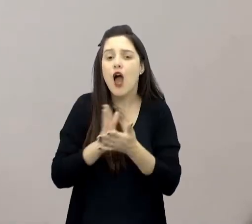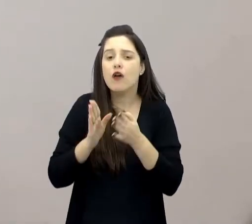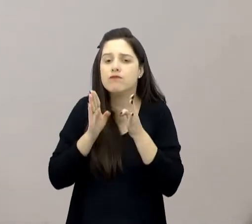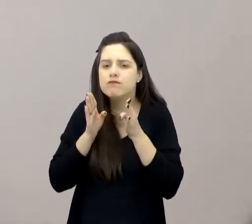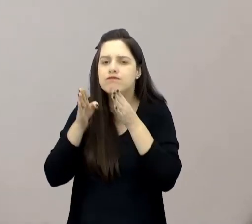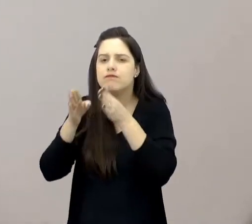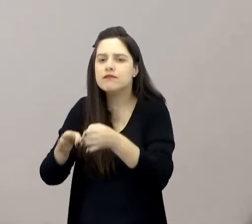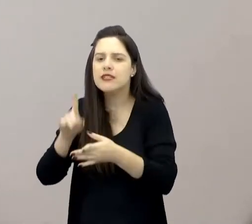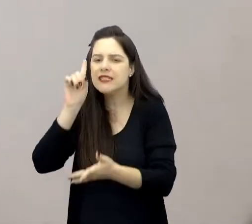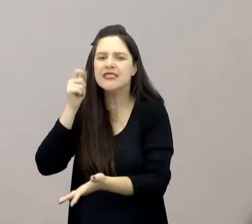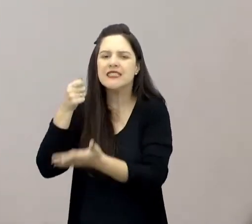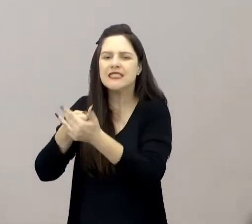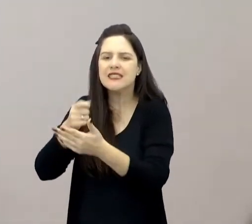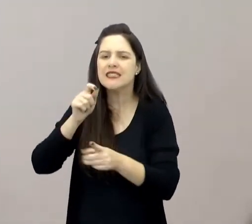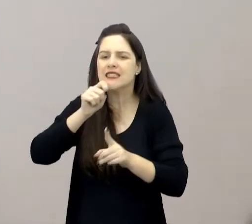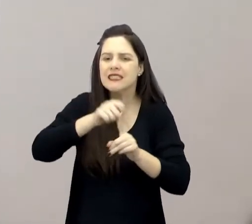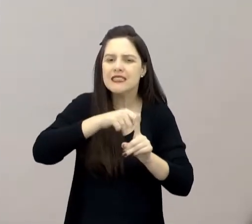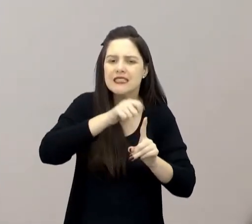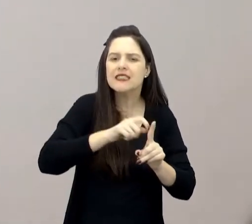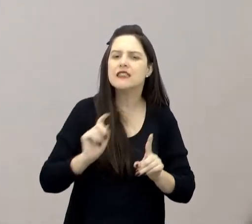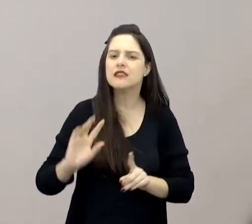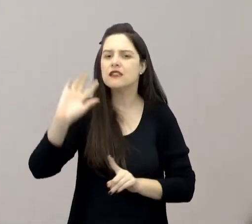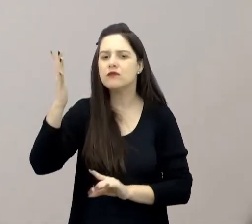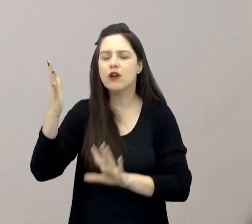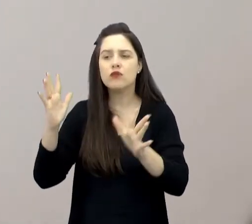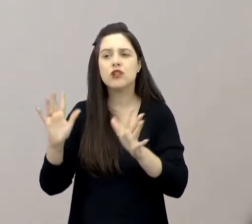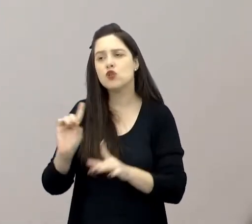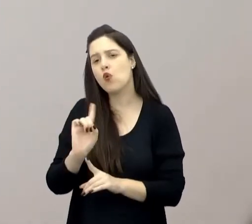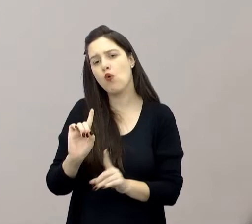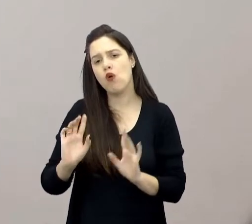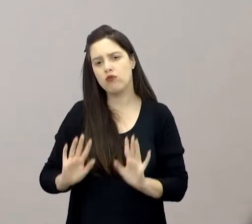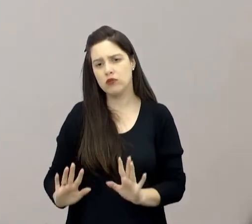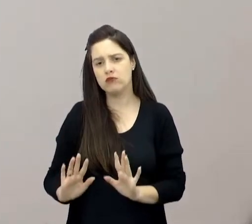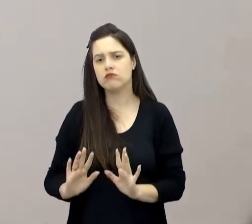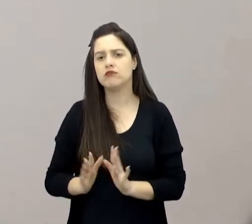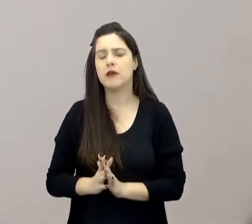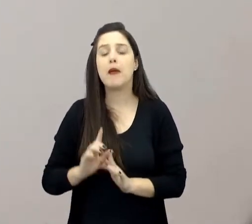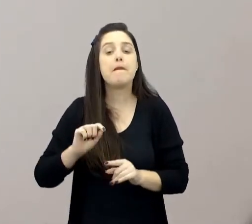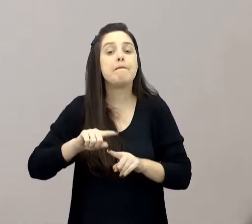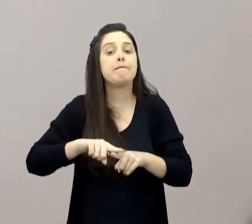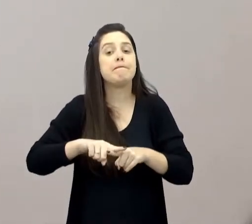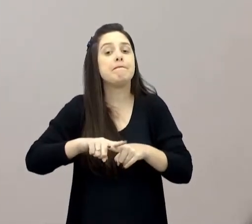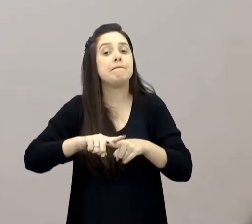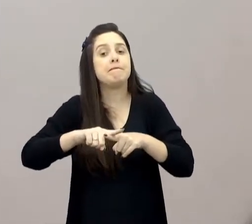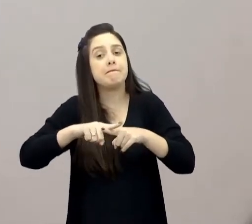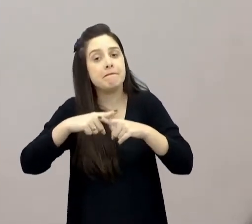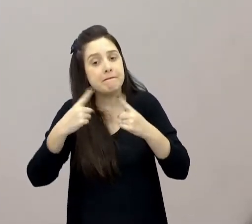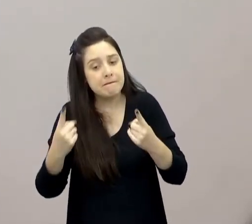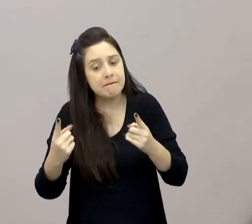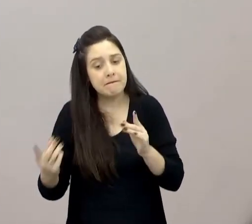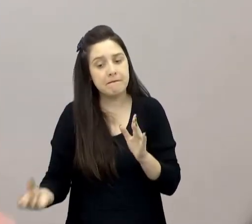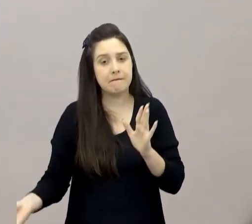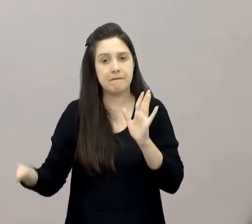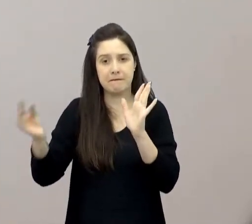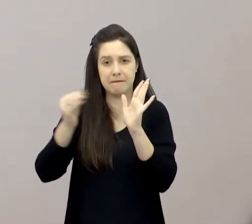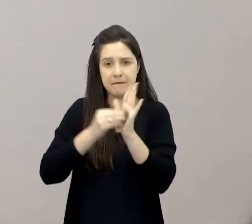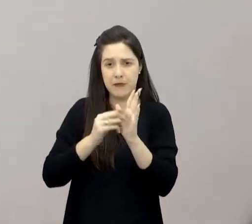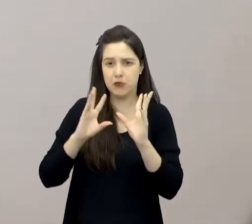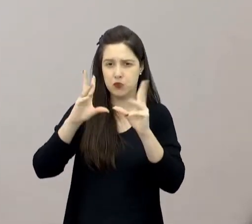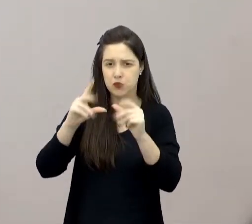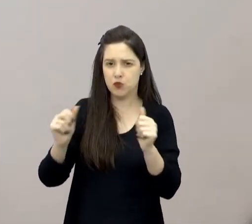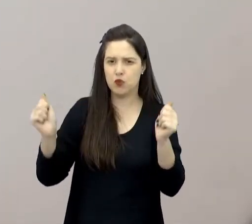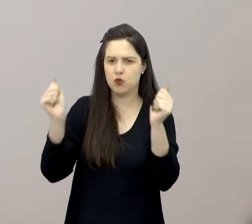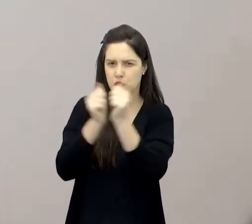que em determinados meses acontecem ou não esses eventos. Mas quando você coloca isso tudo junto,